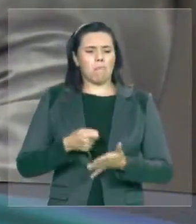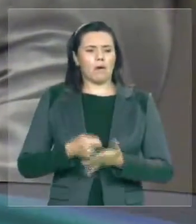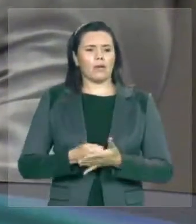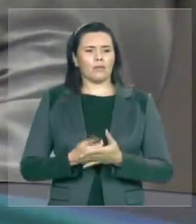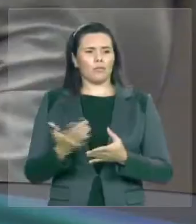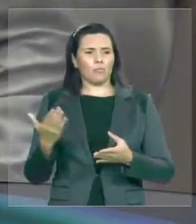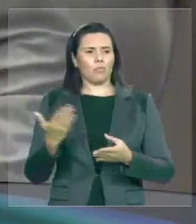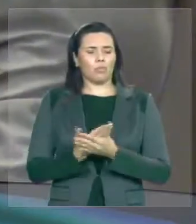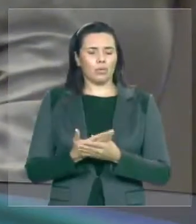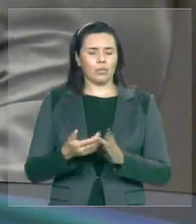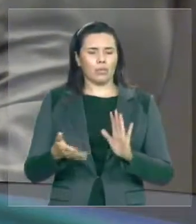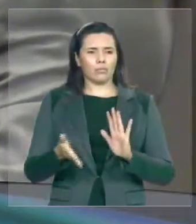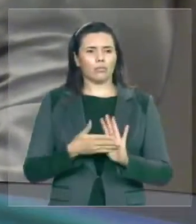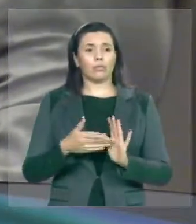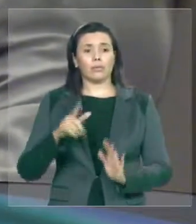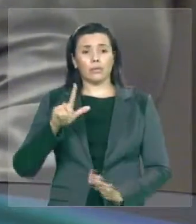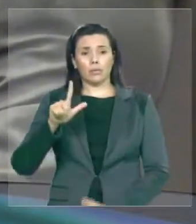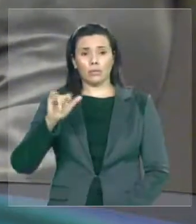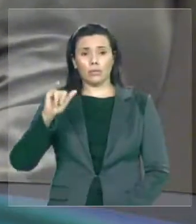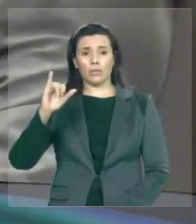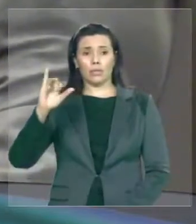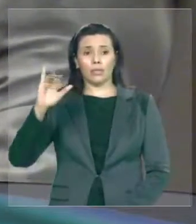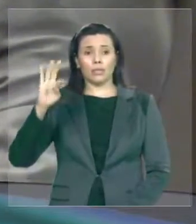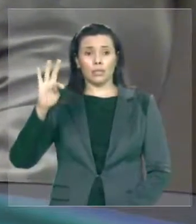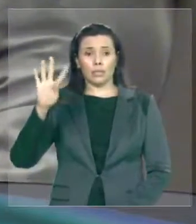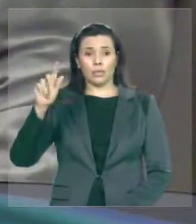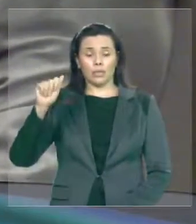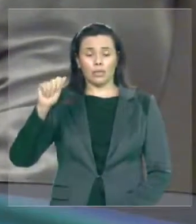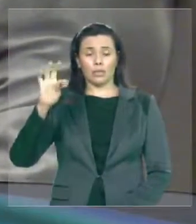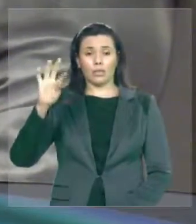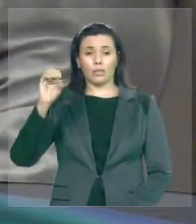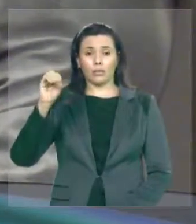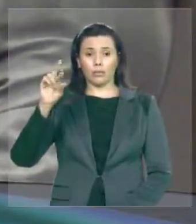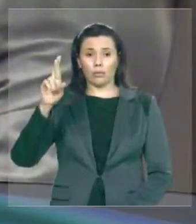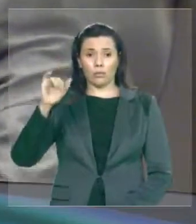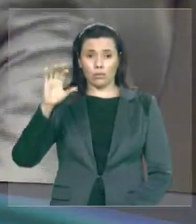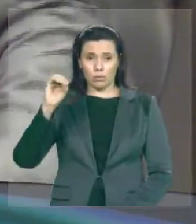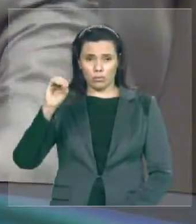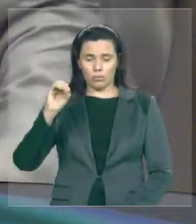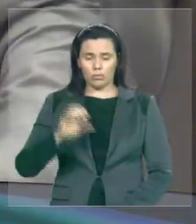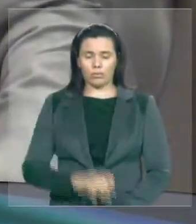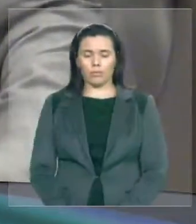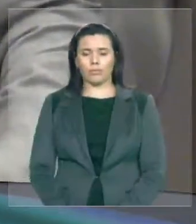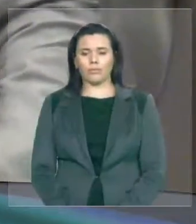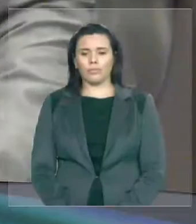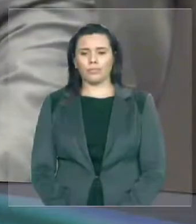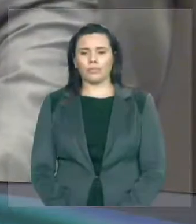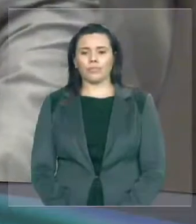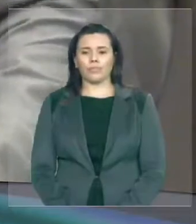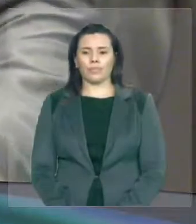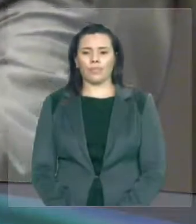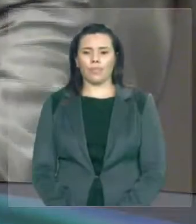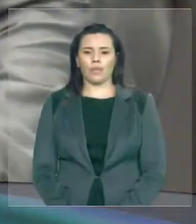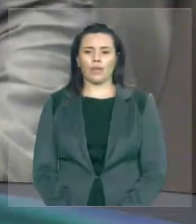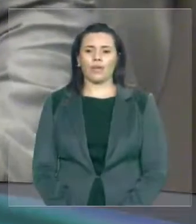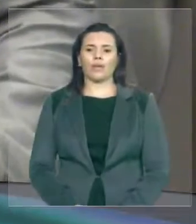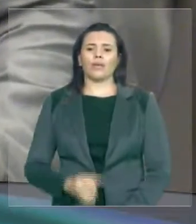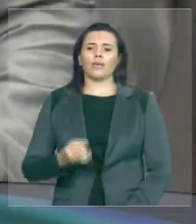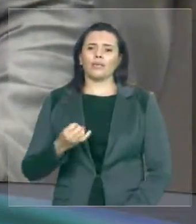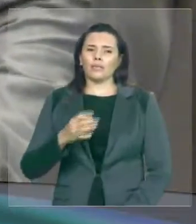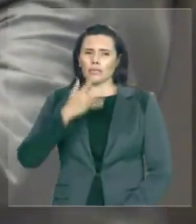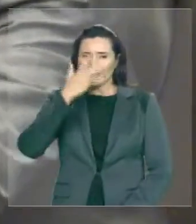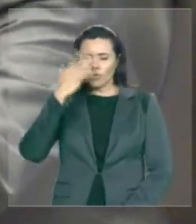mais condições de exigir um trabalho melhor. E quando se enfrenta os